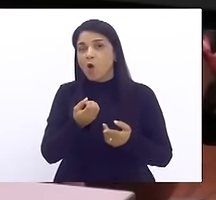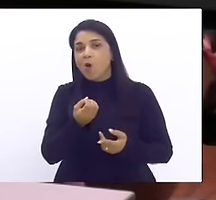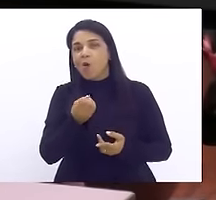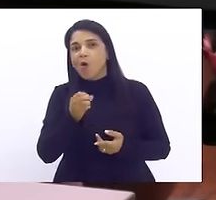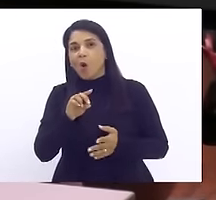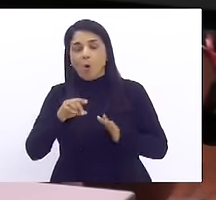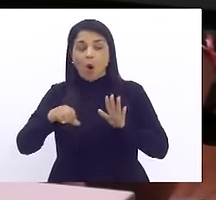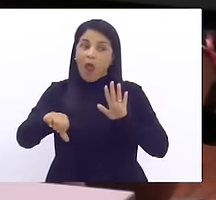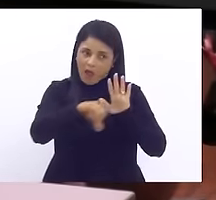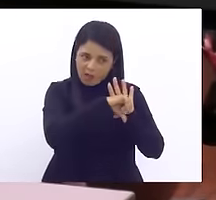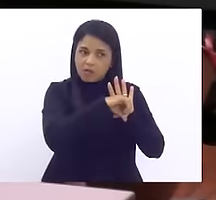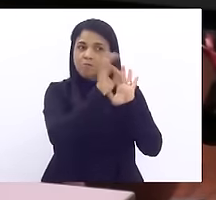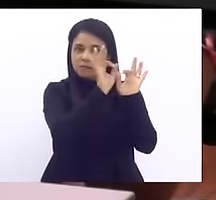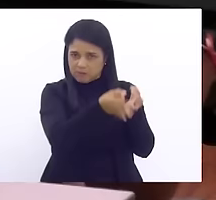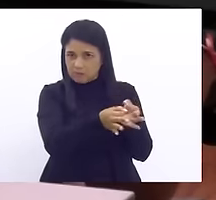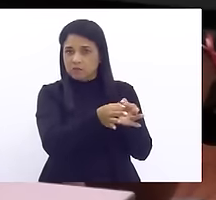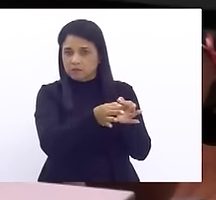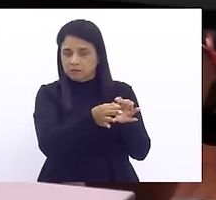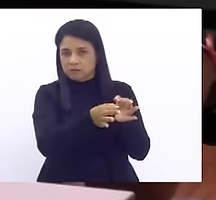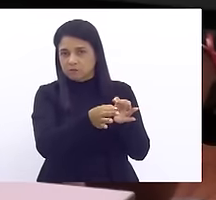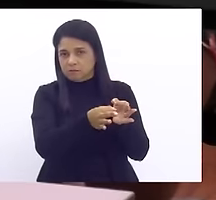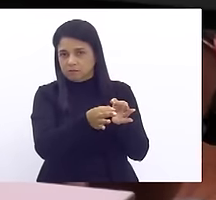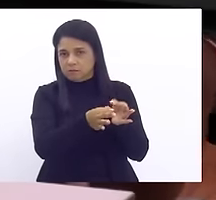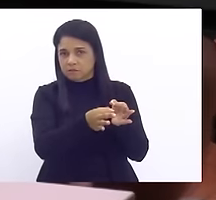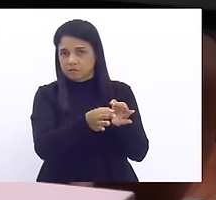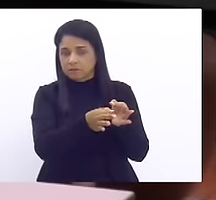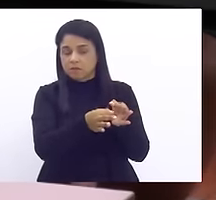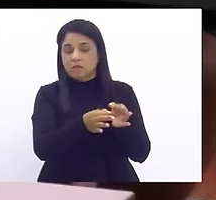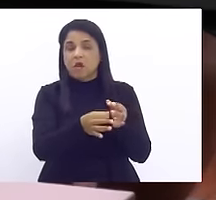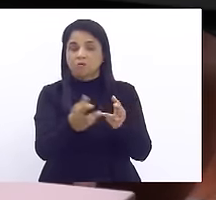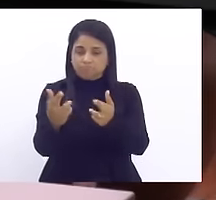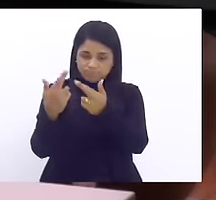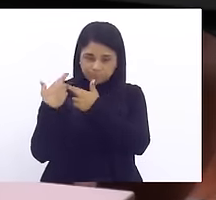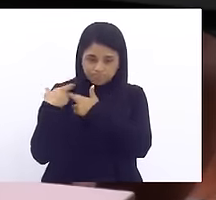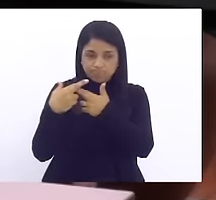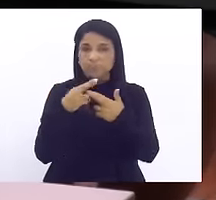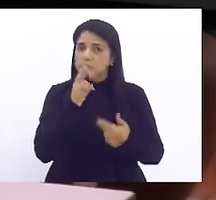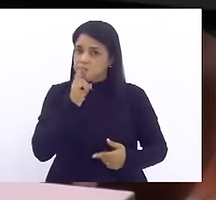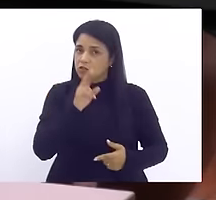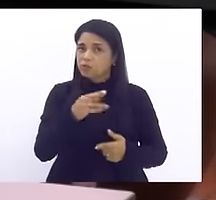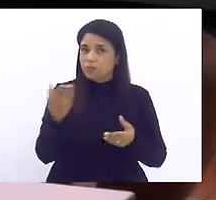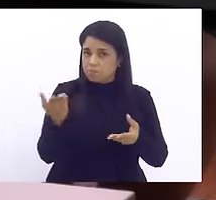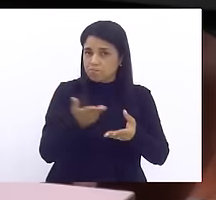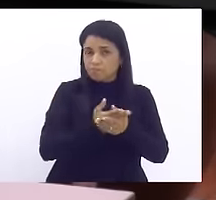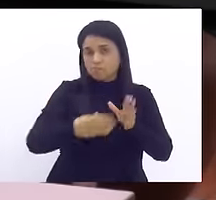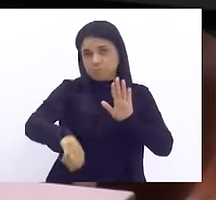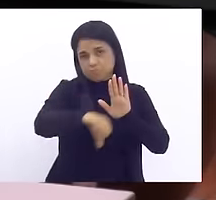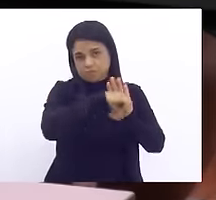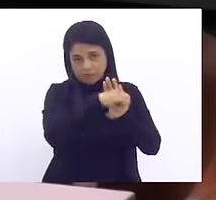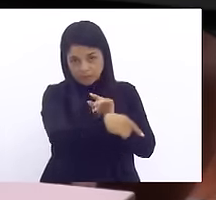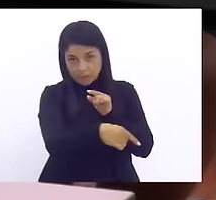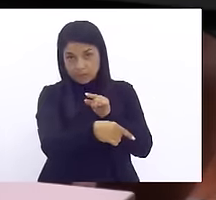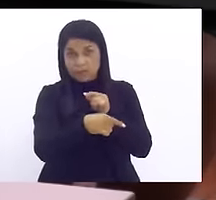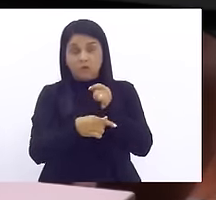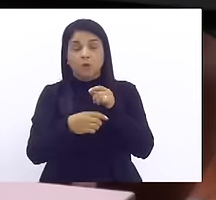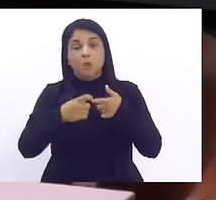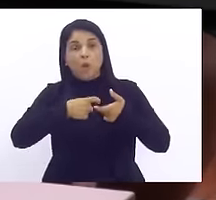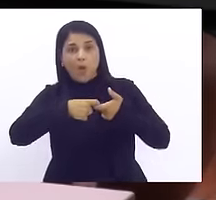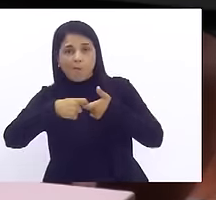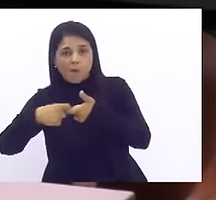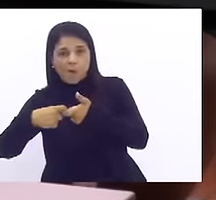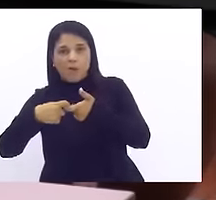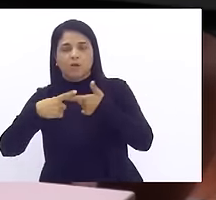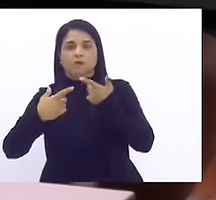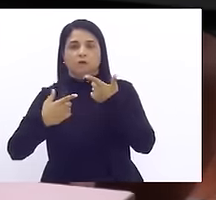criminal e a pessoa que tá comete ela tem que responder legalmente por isso a questão Deputado dos reboques